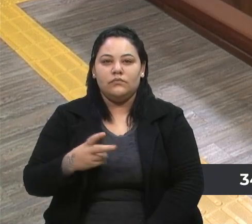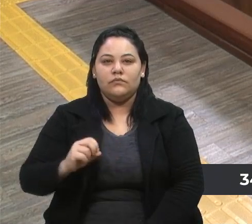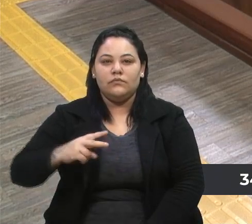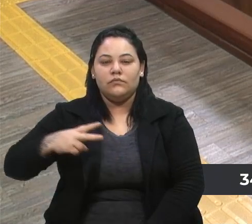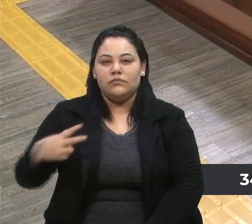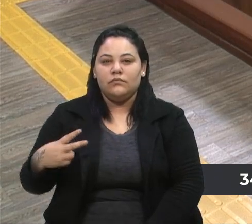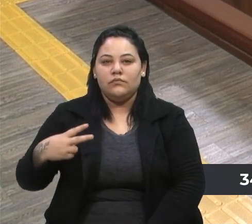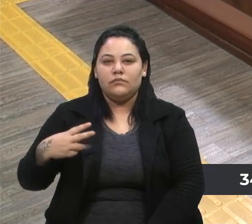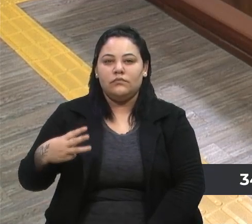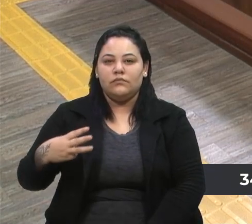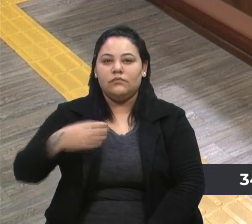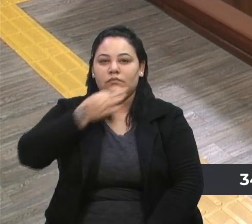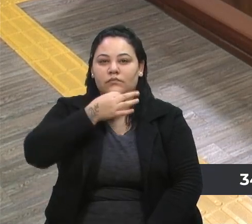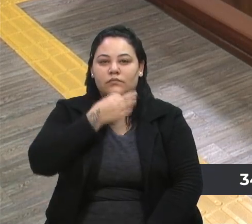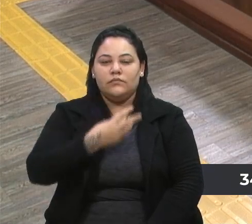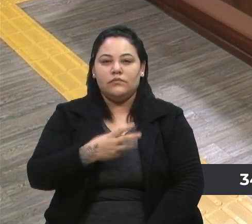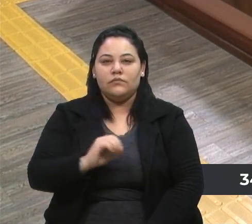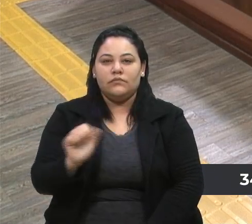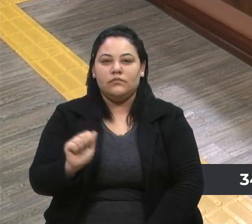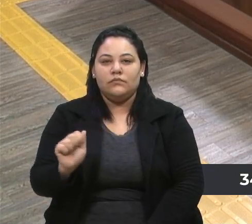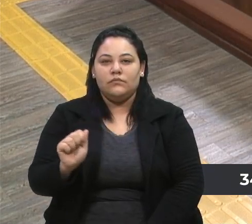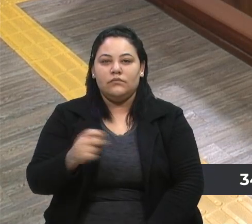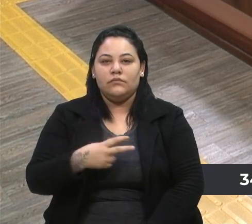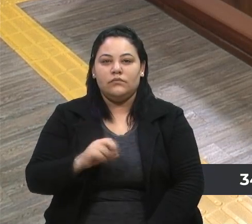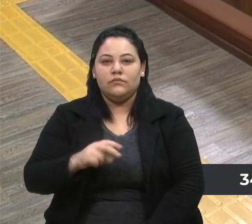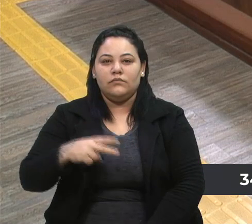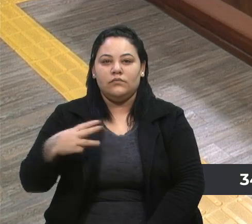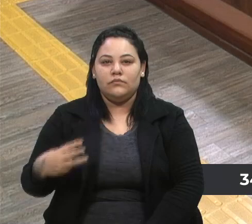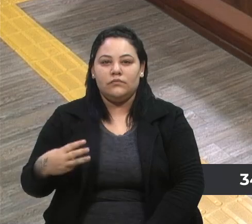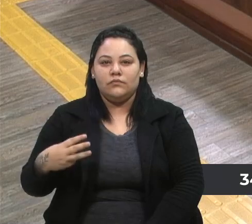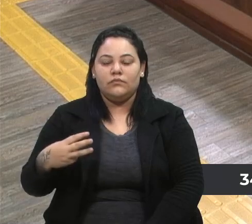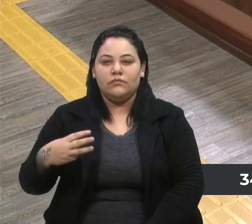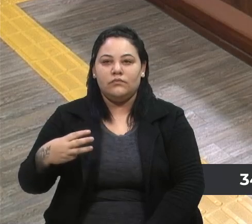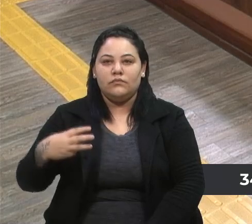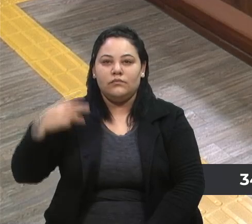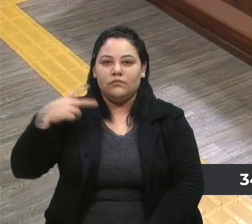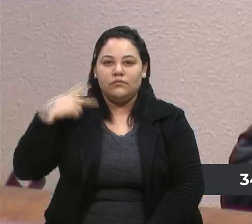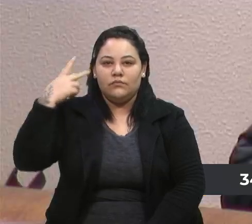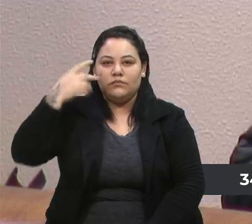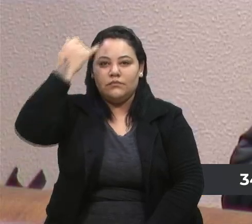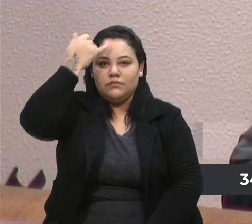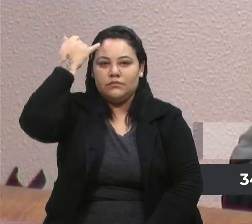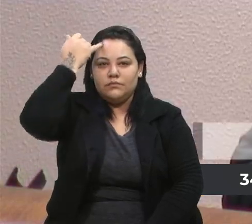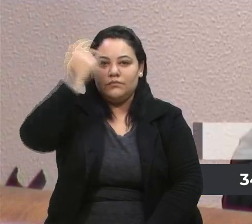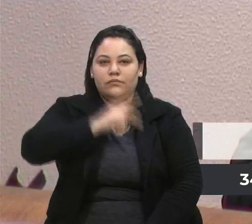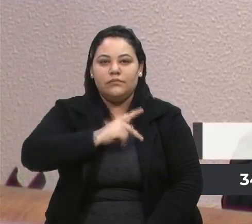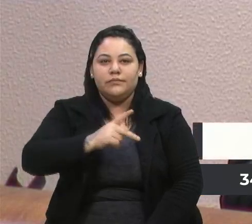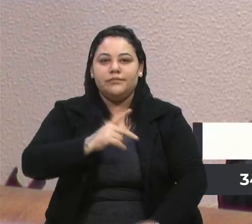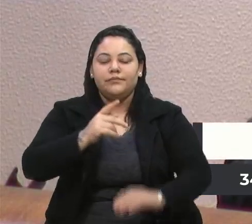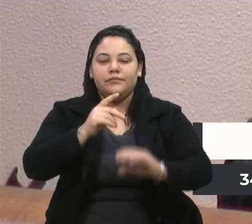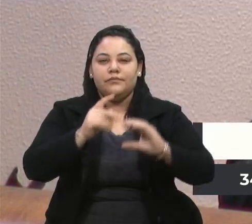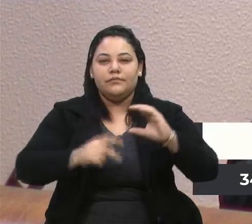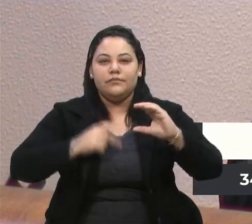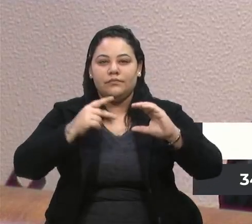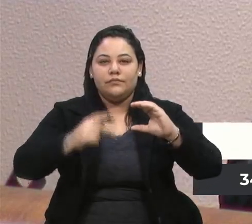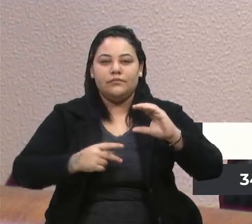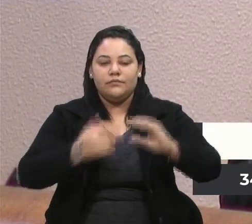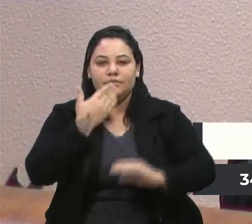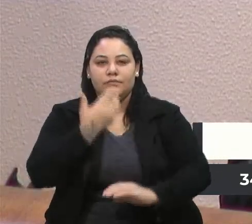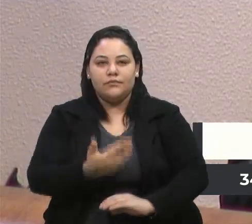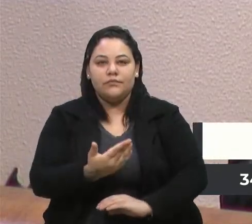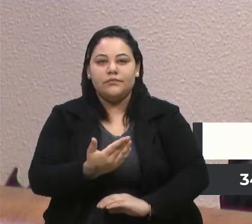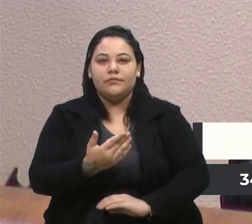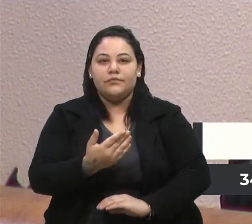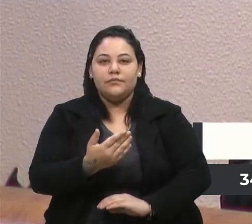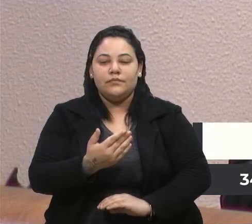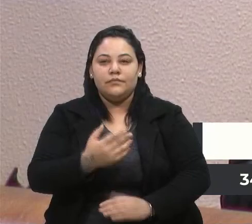699/2023, Caxias do Sul, 30 de agosto de 2023. O senhor vereador José Pascoal D'Ambrosio, presidente da Câmara Municipal, solicita o espaço de acordo